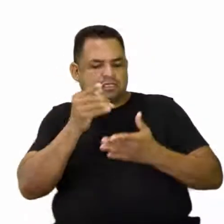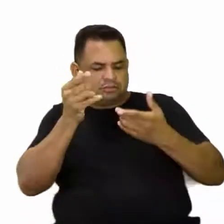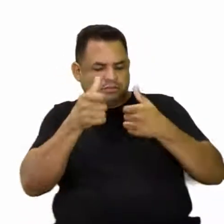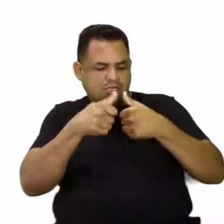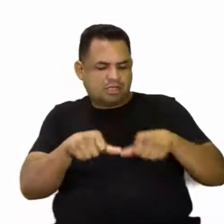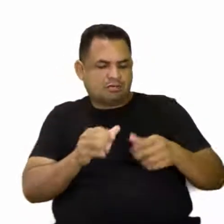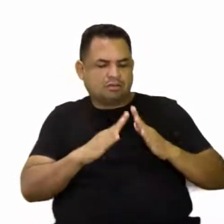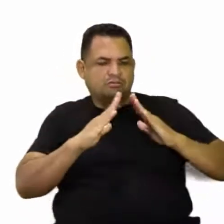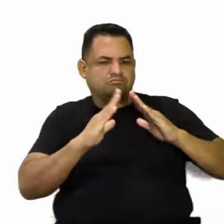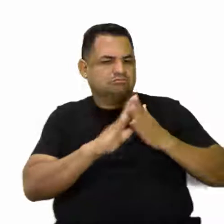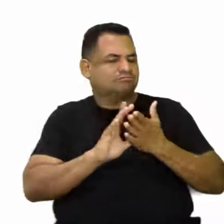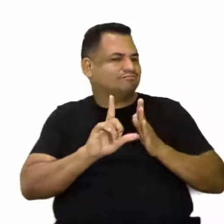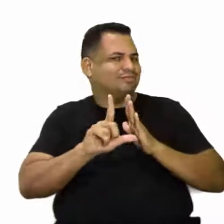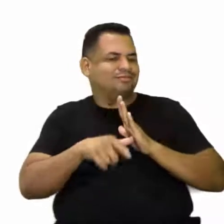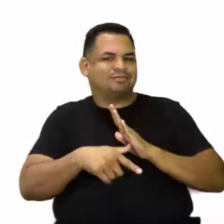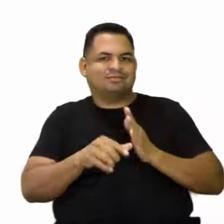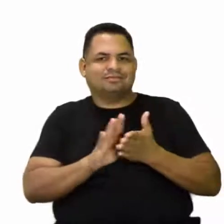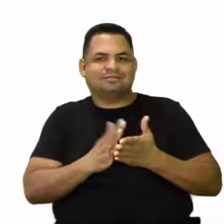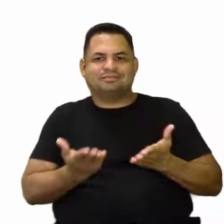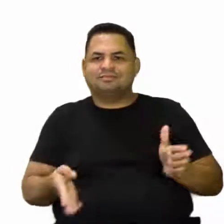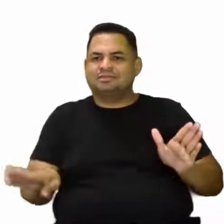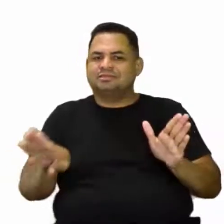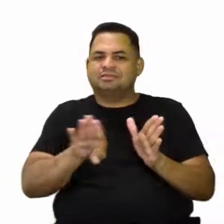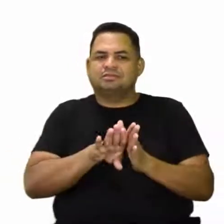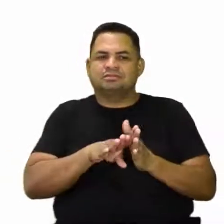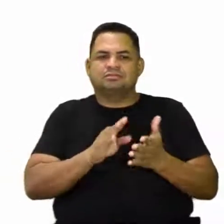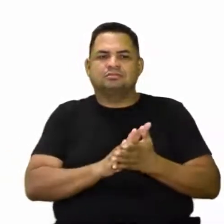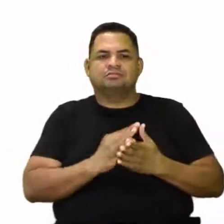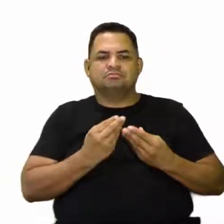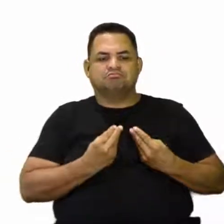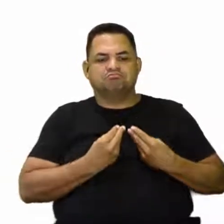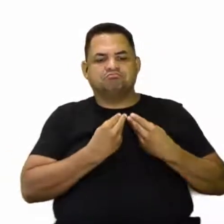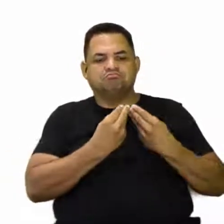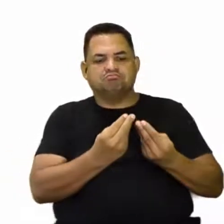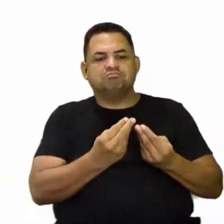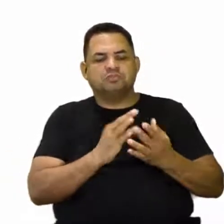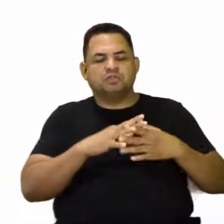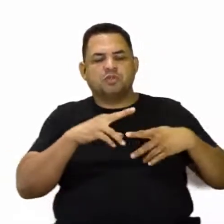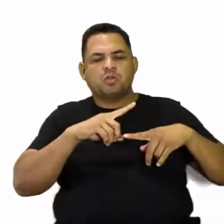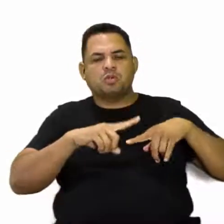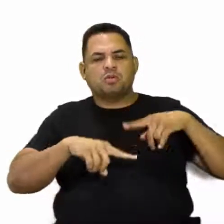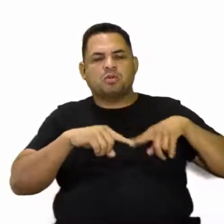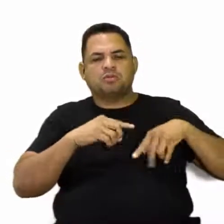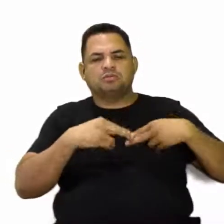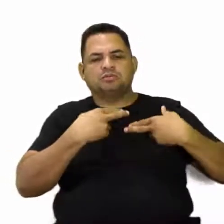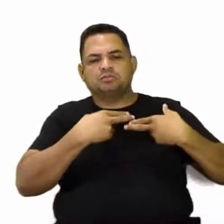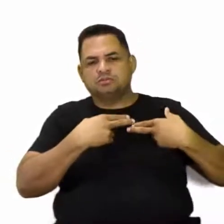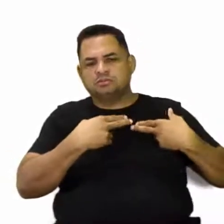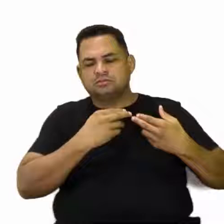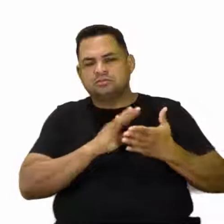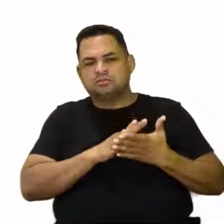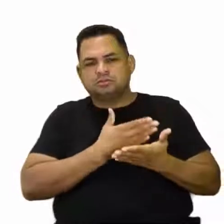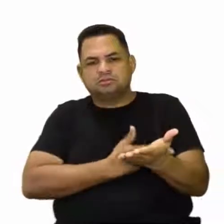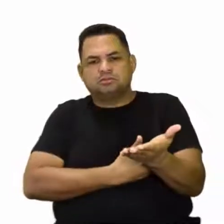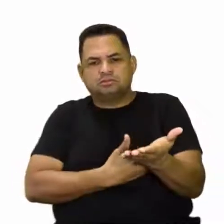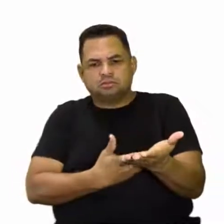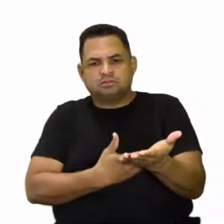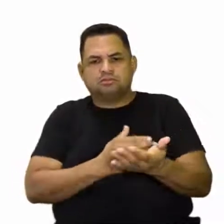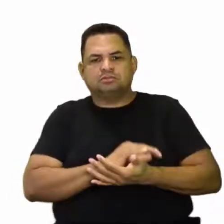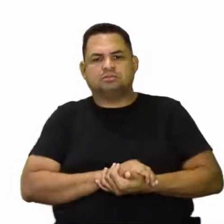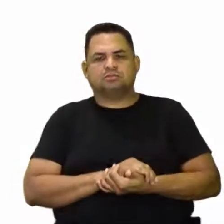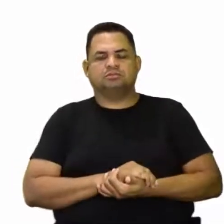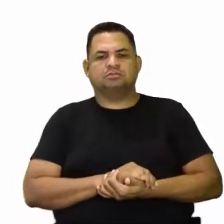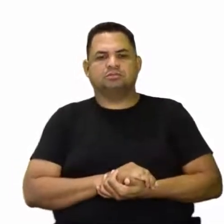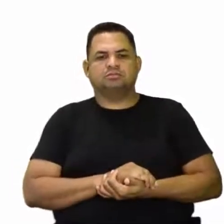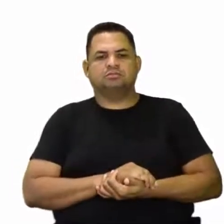me atrasaria para chegar. Para pedir coisas educadamente. Poderias fazer uma ensalada para a